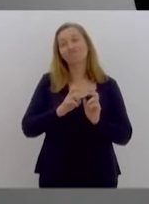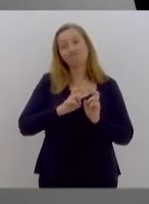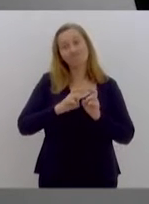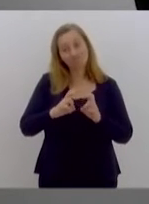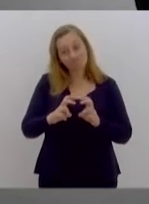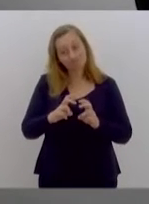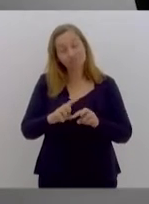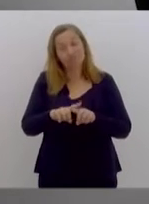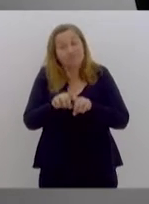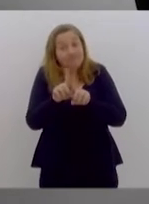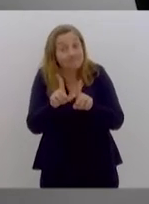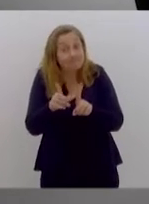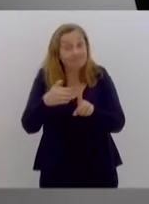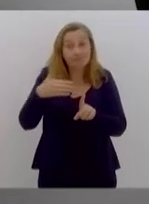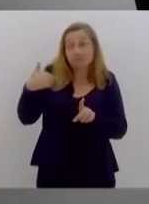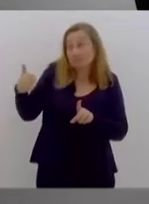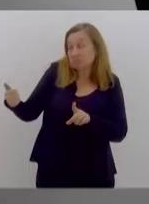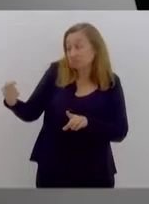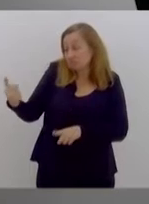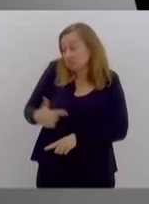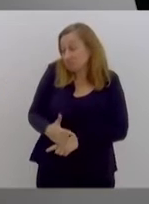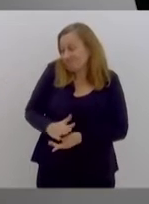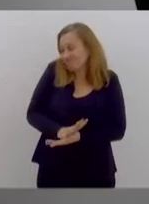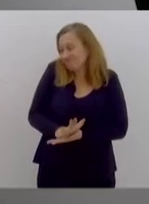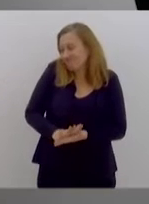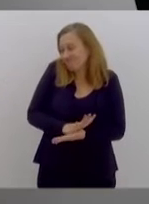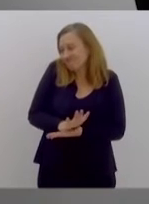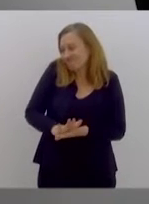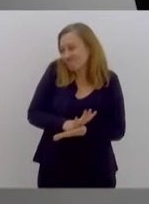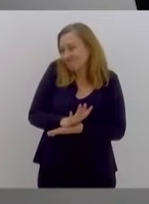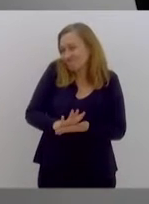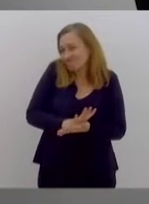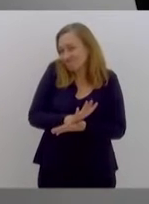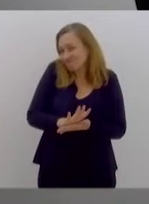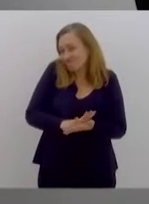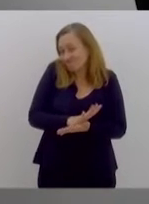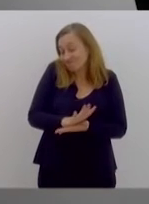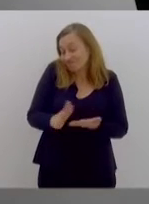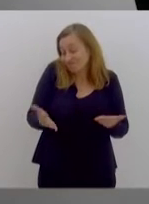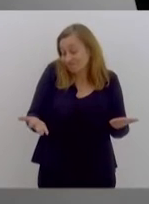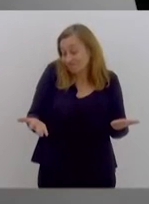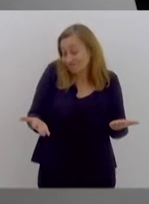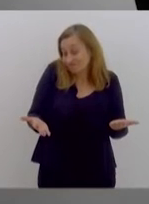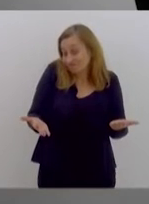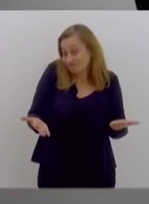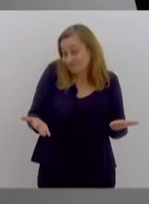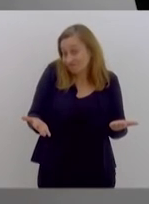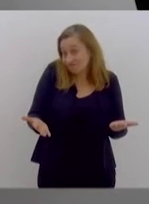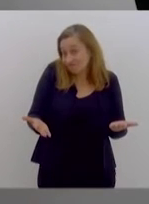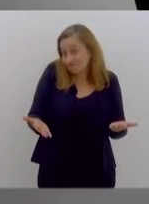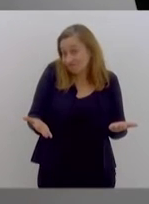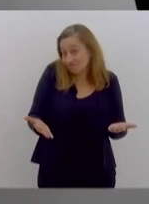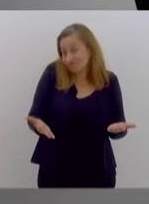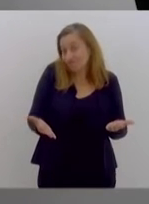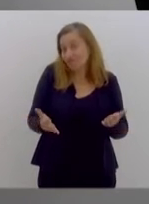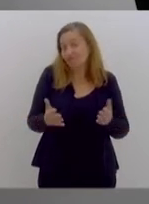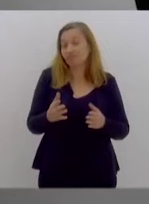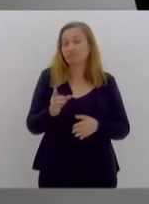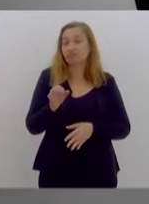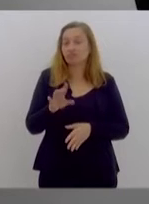é melhor do que nada como estava anteriormente funcionando só o parador